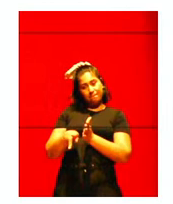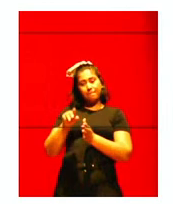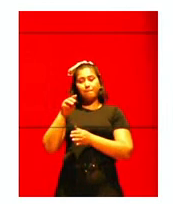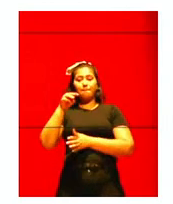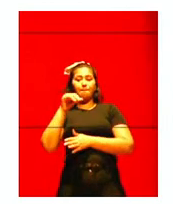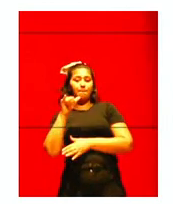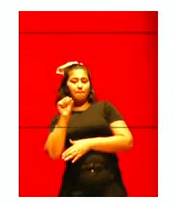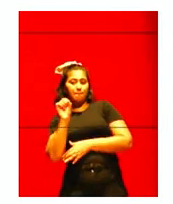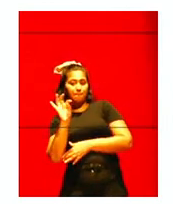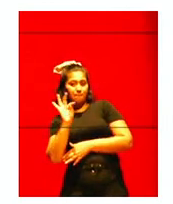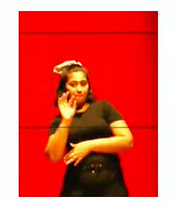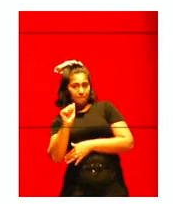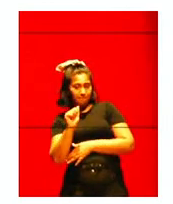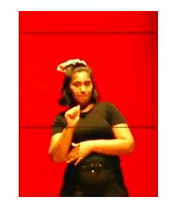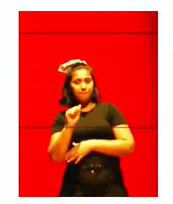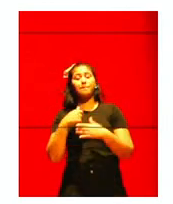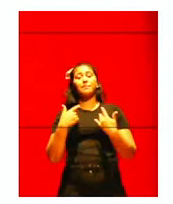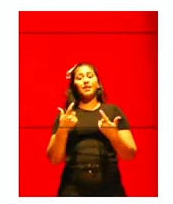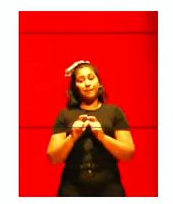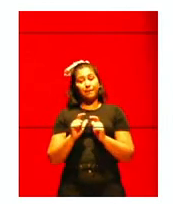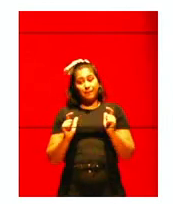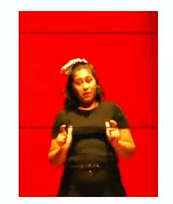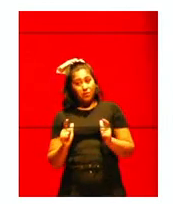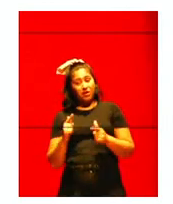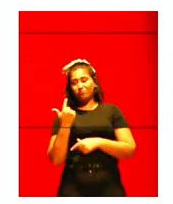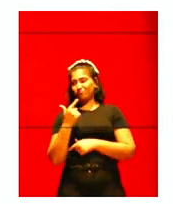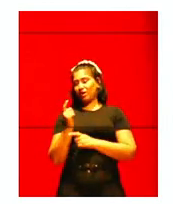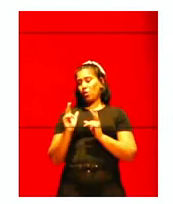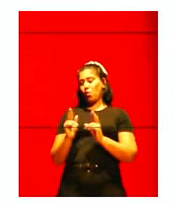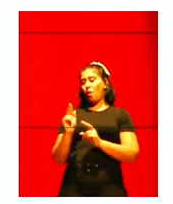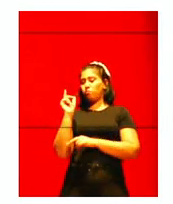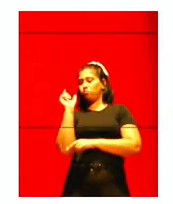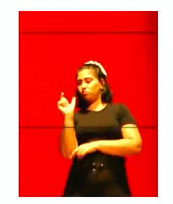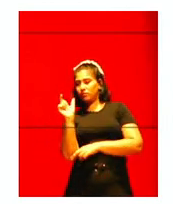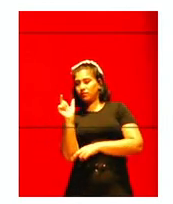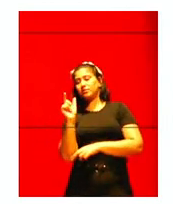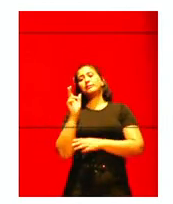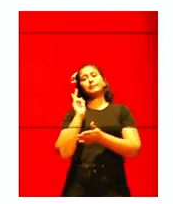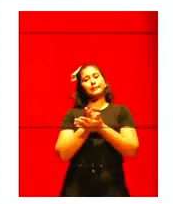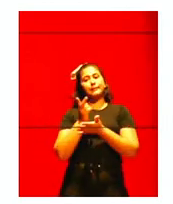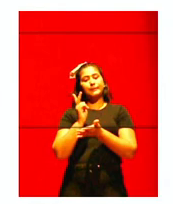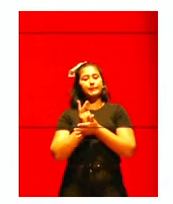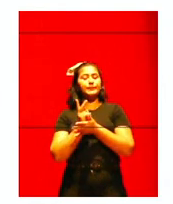essas nomenclaturas a maioria das vezes. A aberta é chamada de quê?